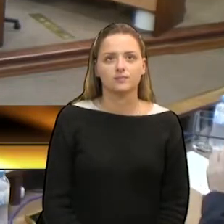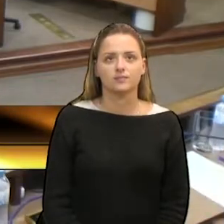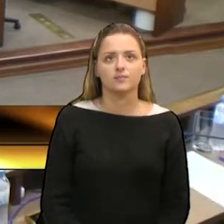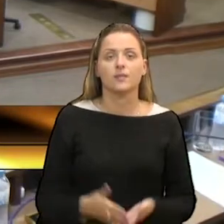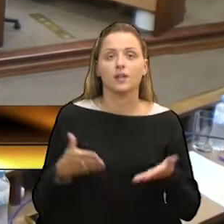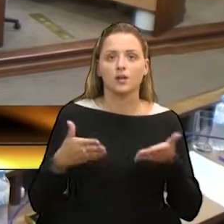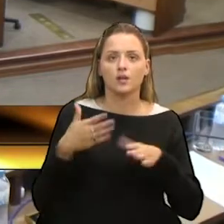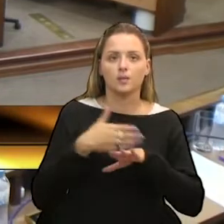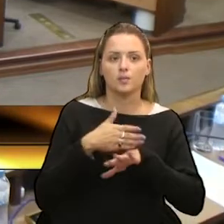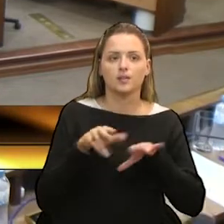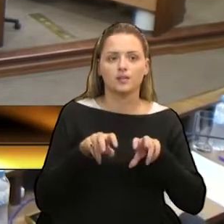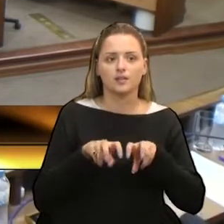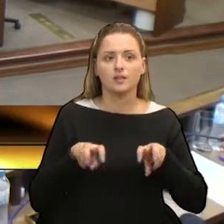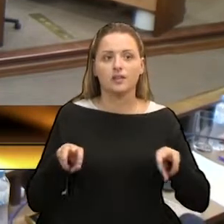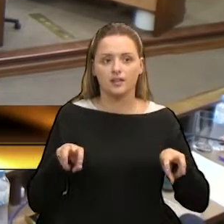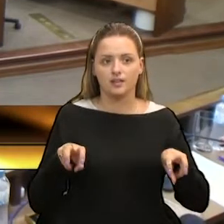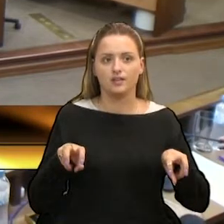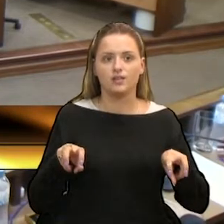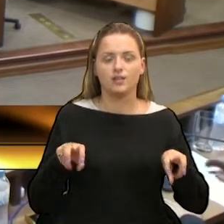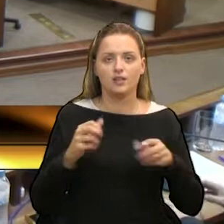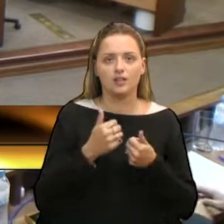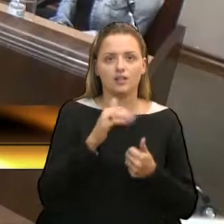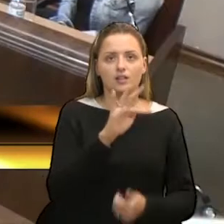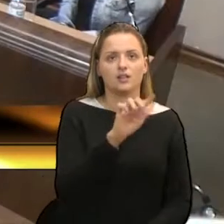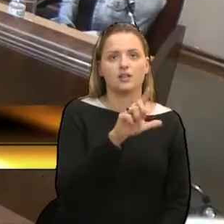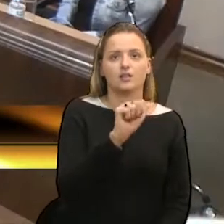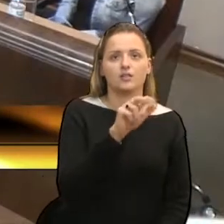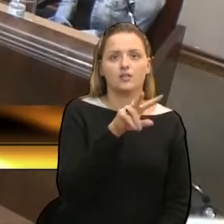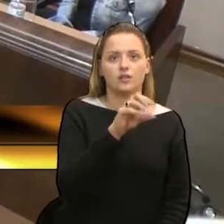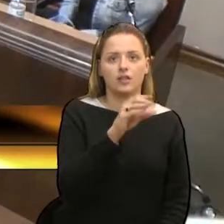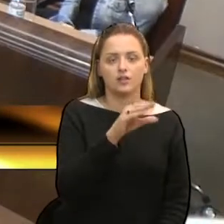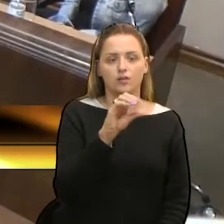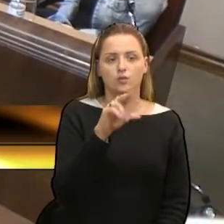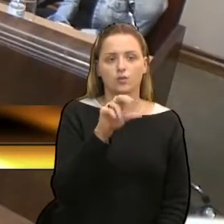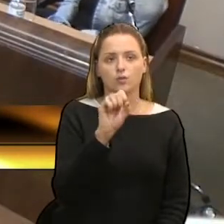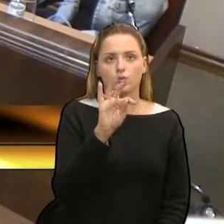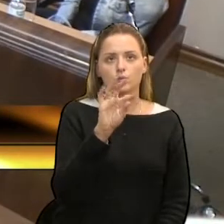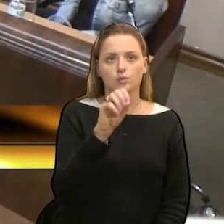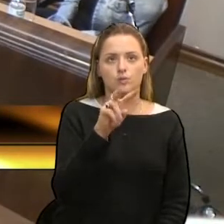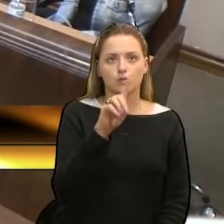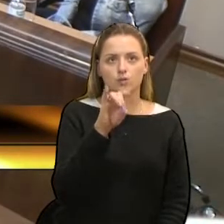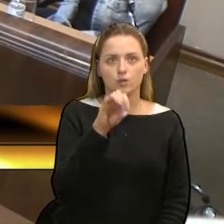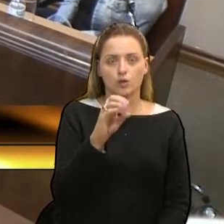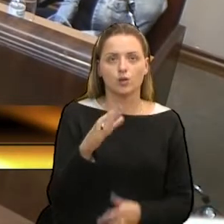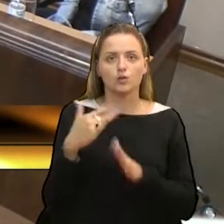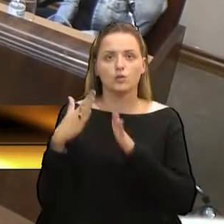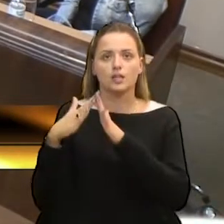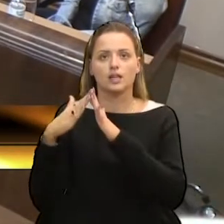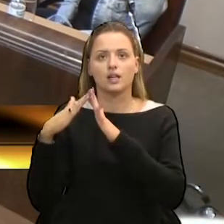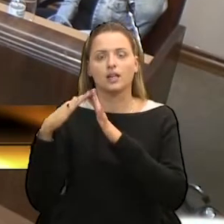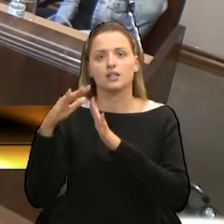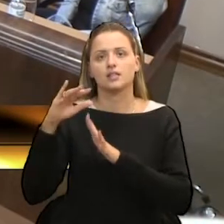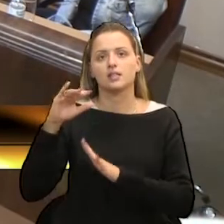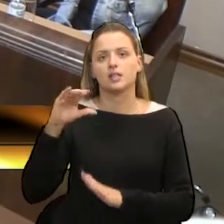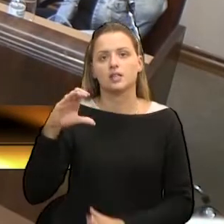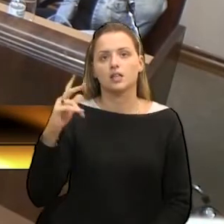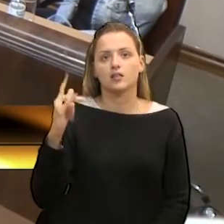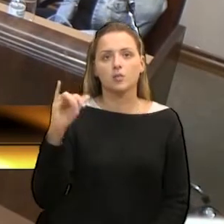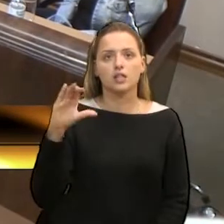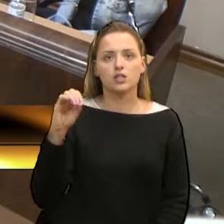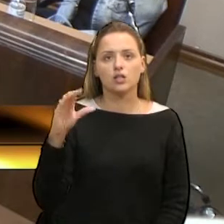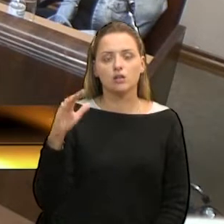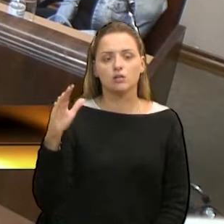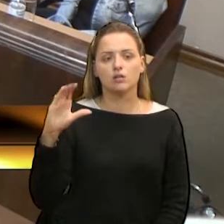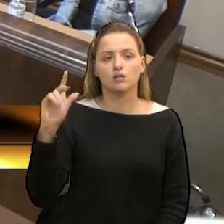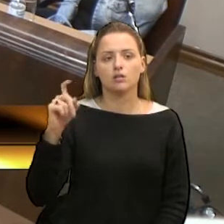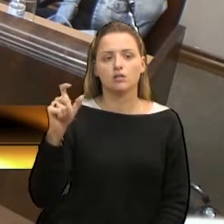Fazem parte da mesa Sr. Flávio Custódio, representante da Casa da Redenção Francisco Xavier, Senhora Secretária